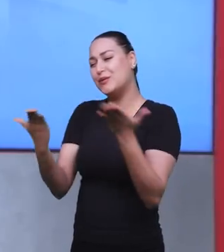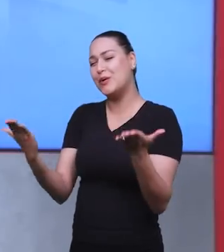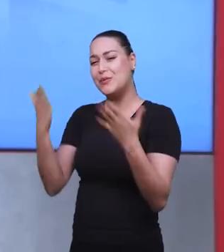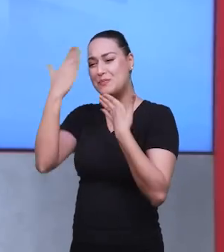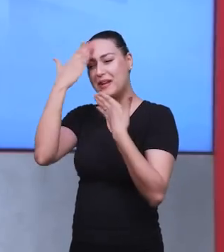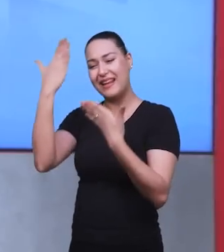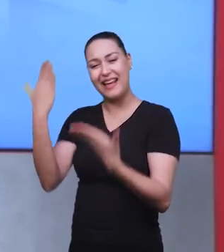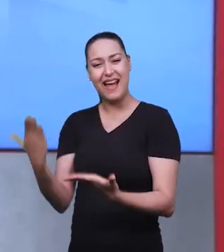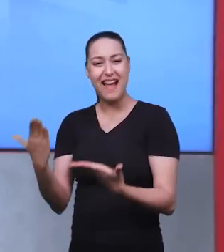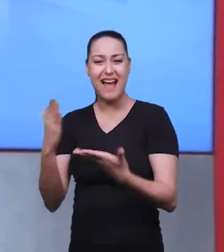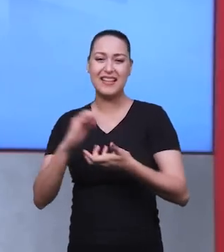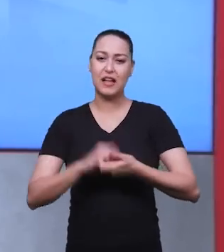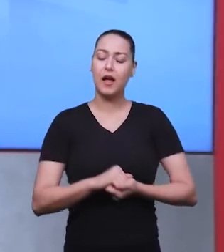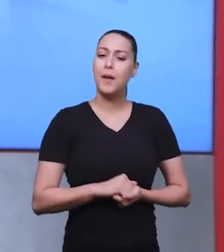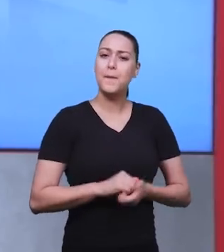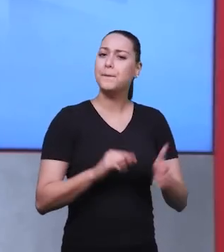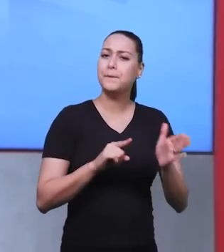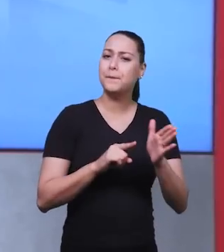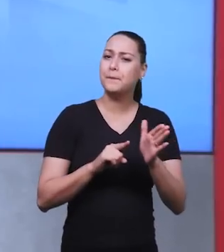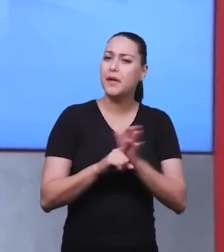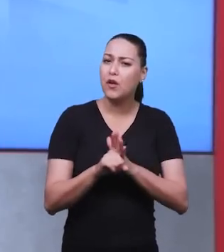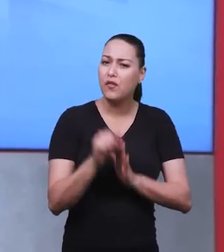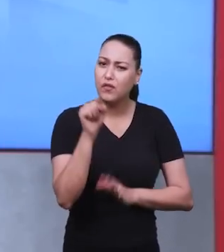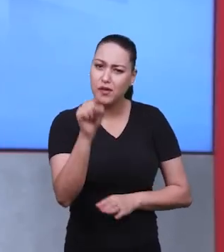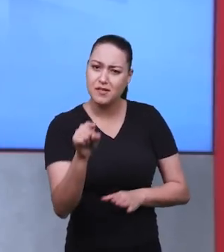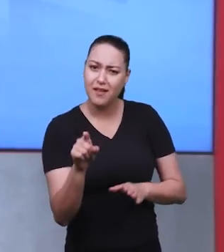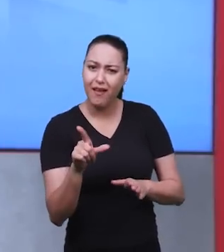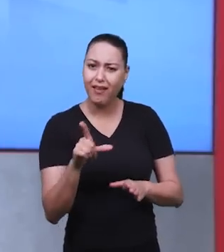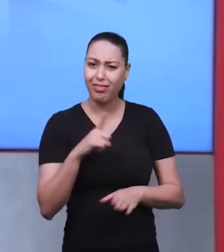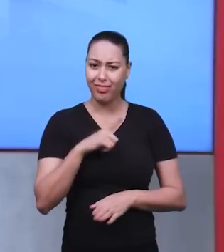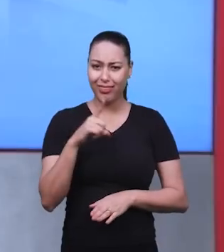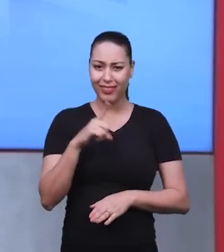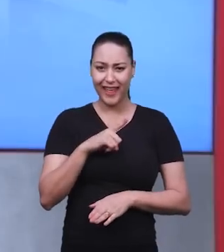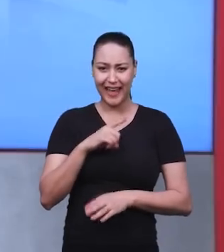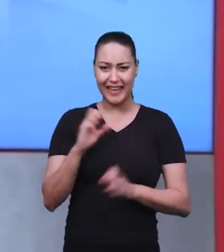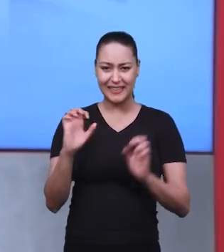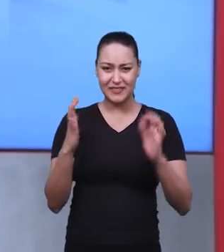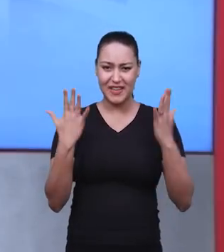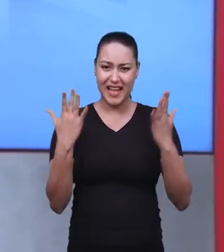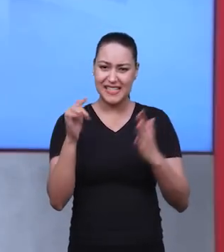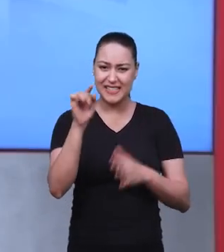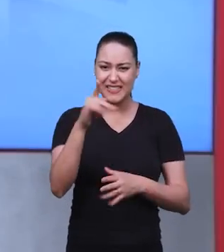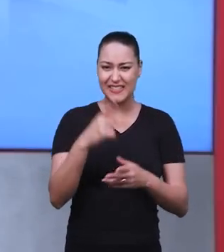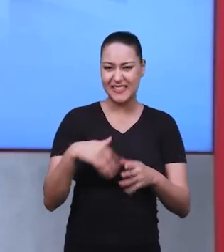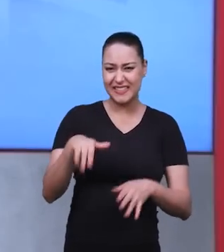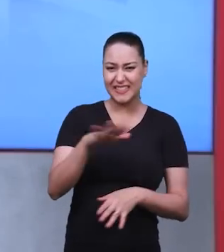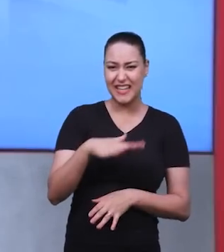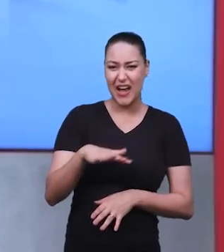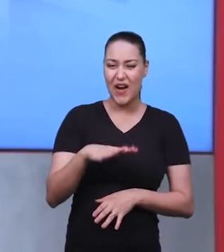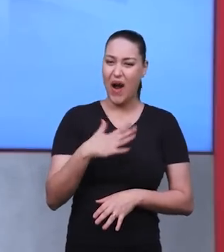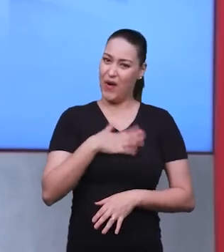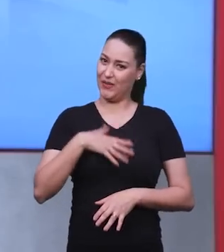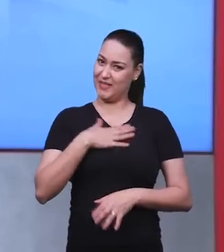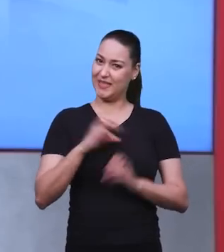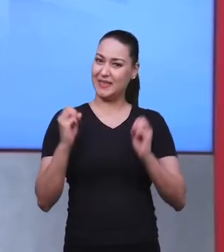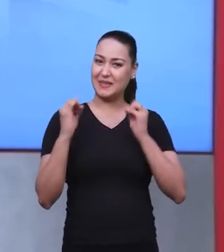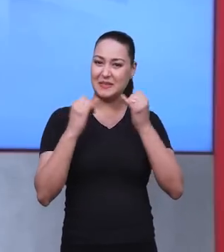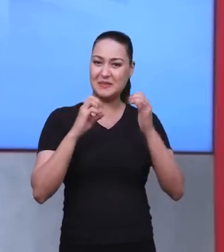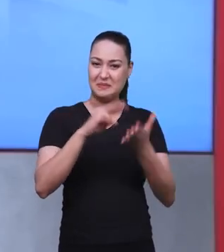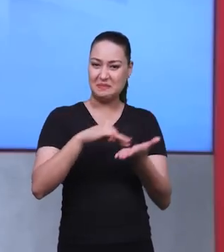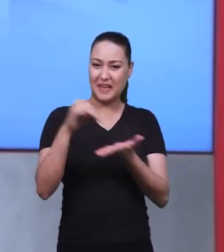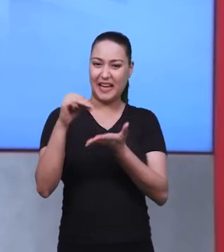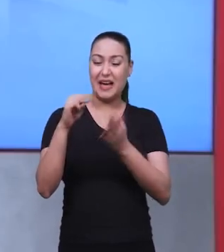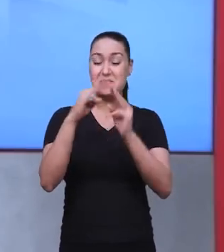aí do Nordeste. E você, teve algum evento aí? Você está gostando do Manaim News? Eu também estou gostando. Teve um evento aí na sua região? Envie